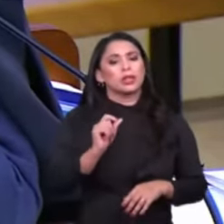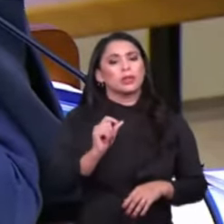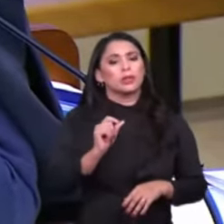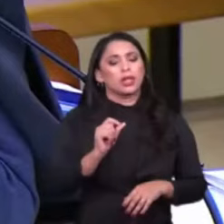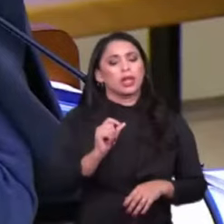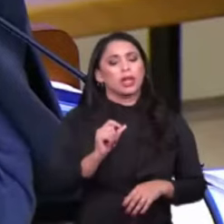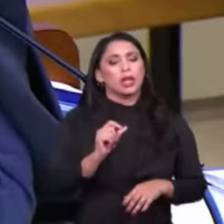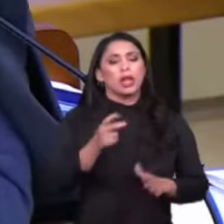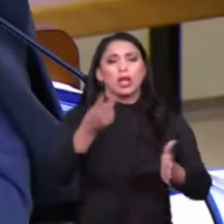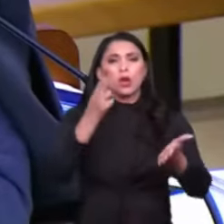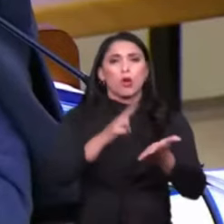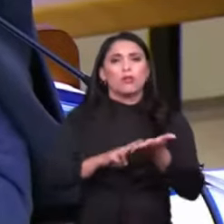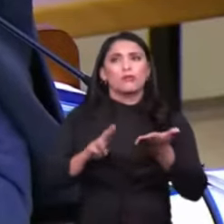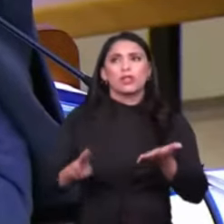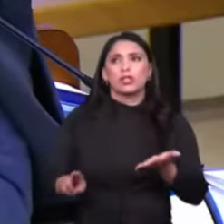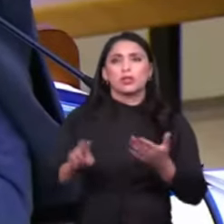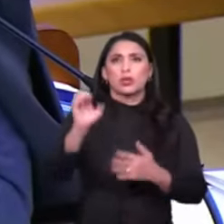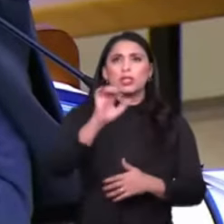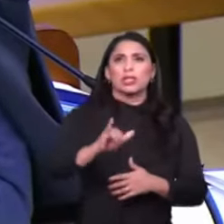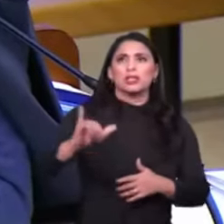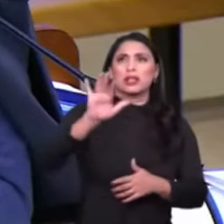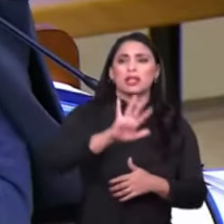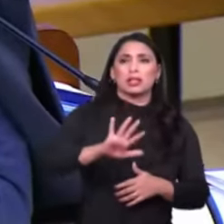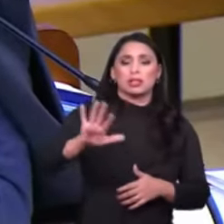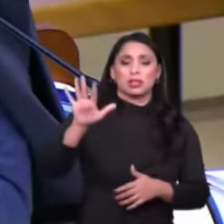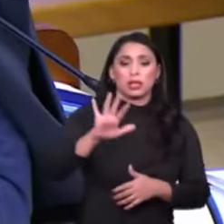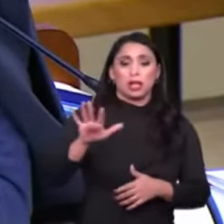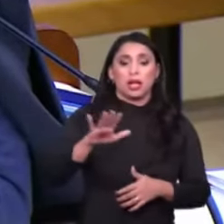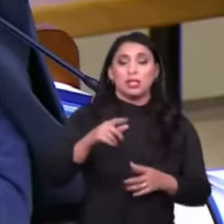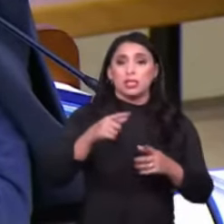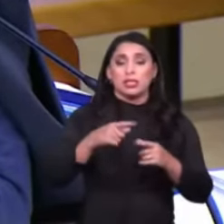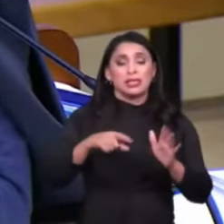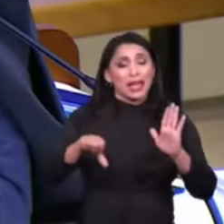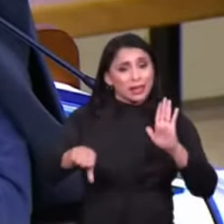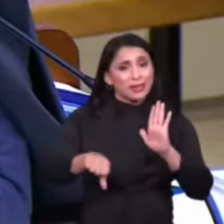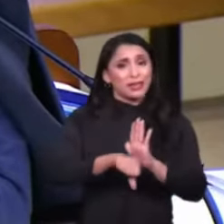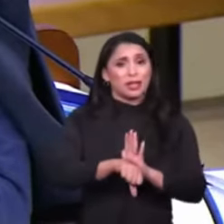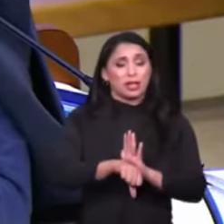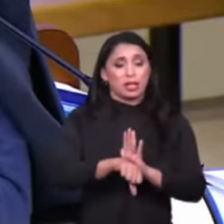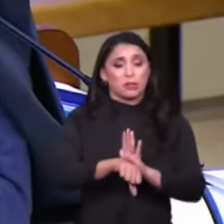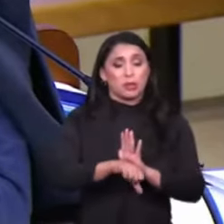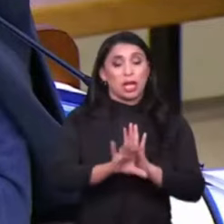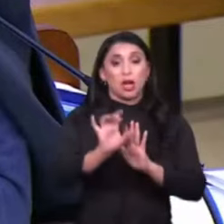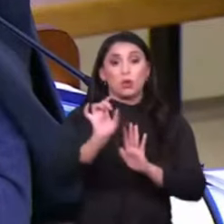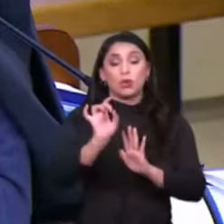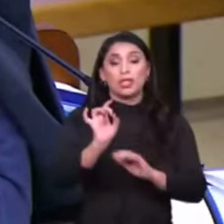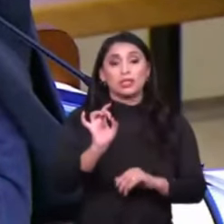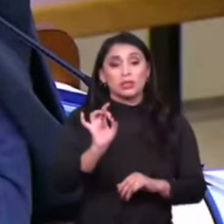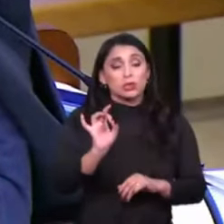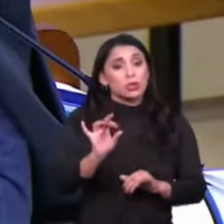convenções internacionais que proíbem a eliminação desse delito. O que fazemos é apenas modificar